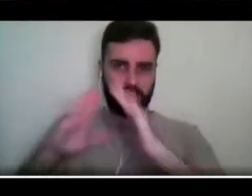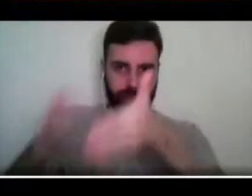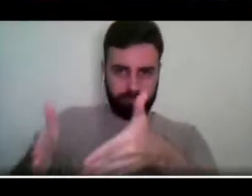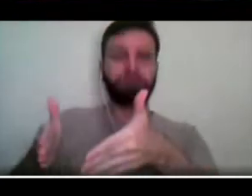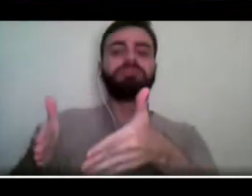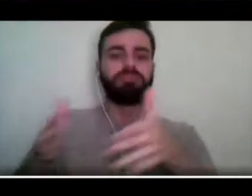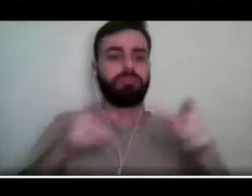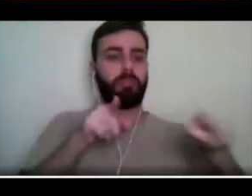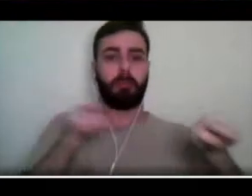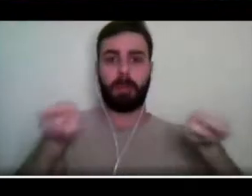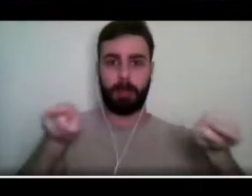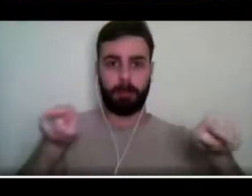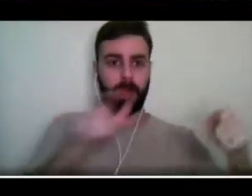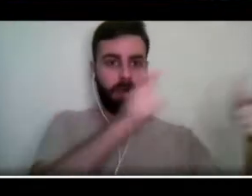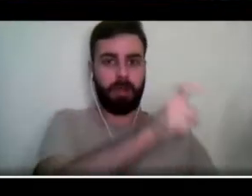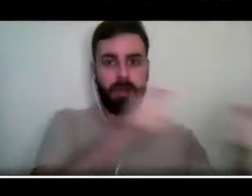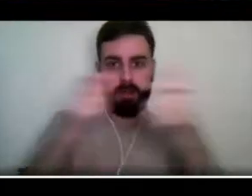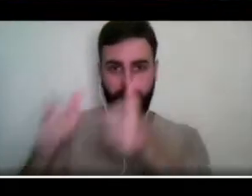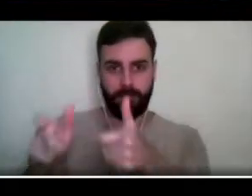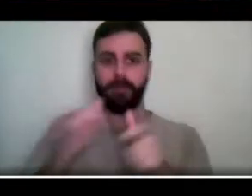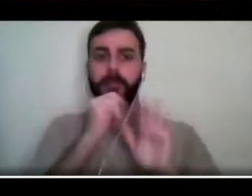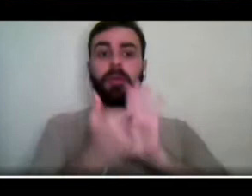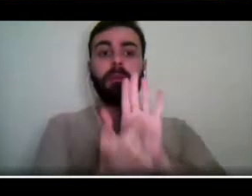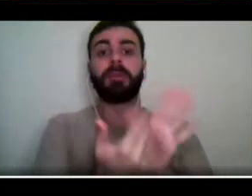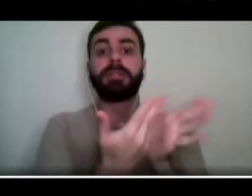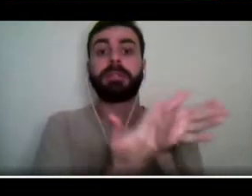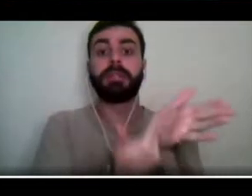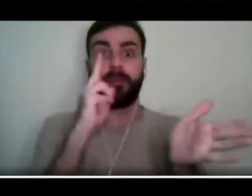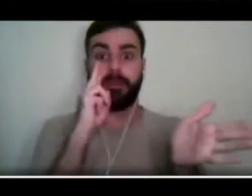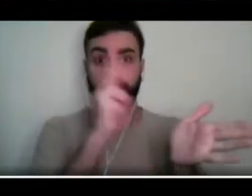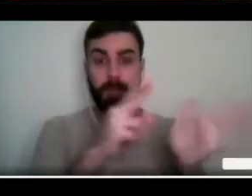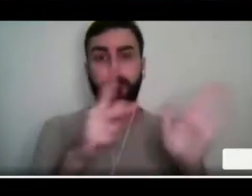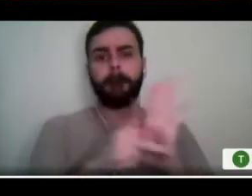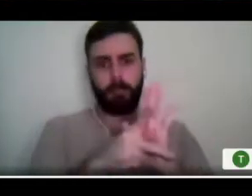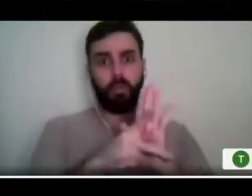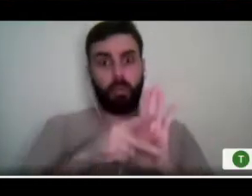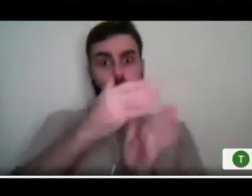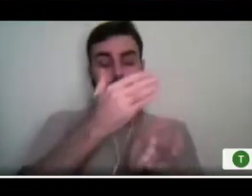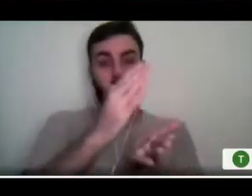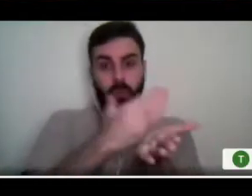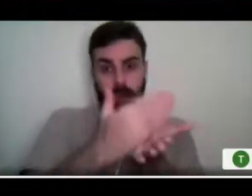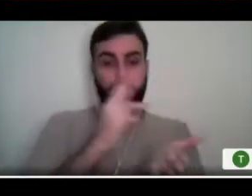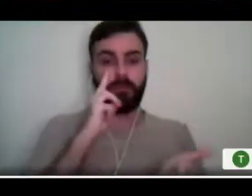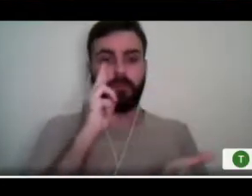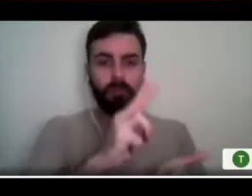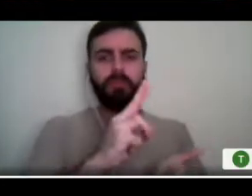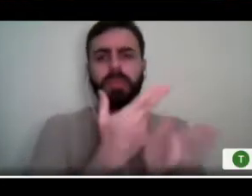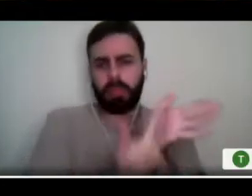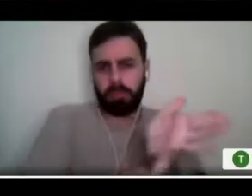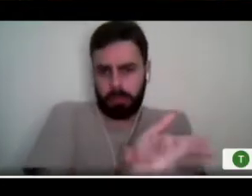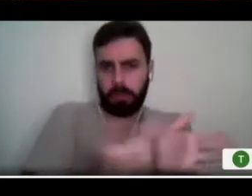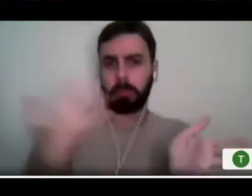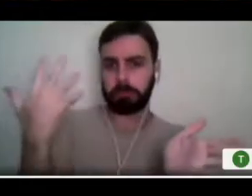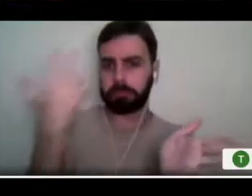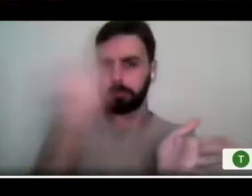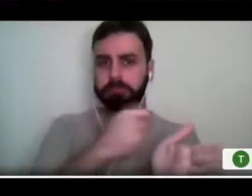estudando, né? Então, nessa figura aqui que eu tirei do livro, ele mostra um desenho